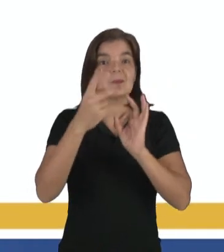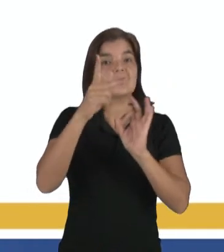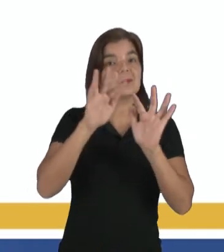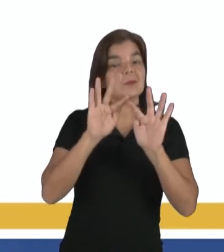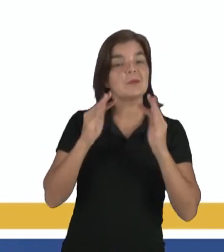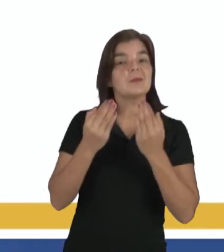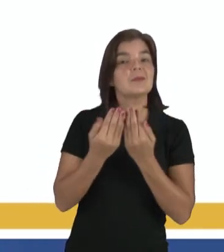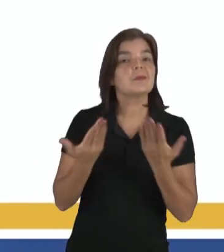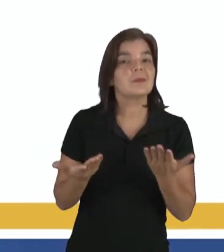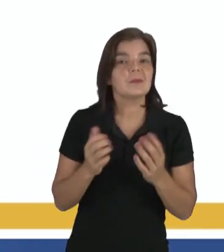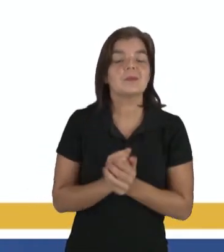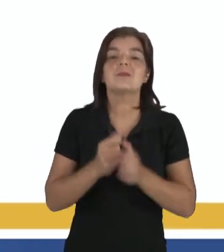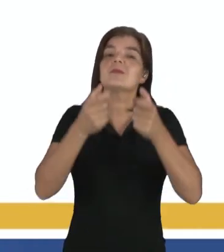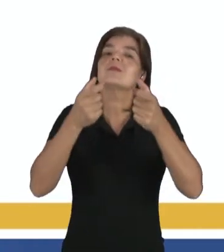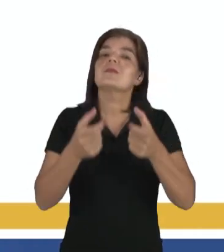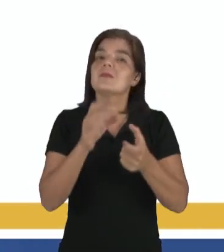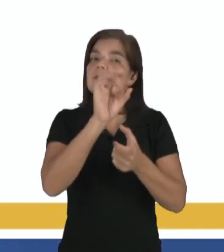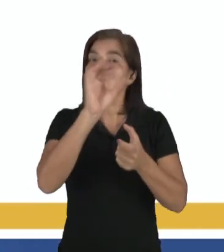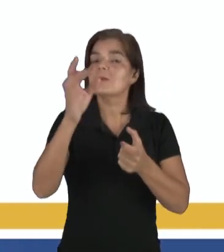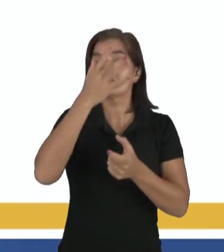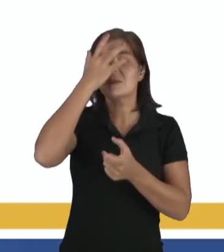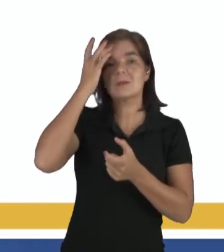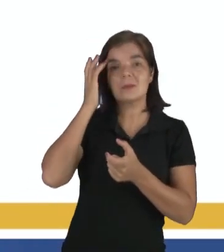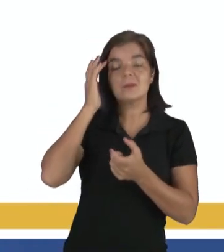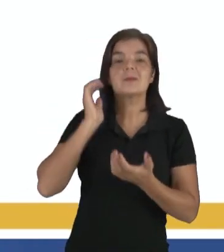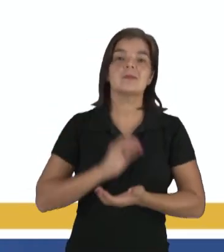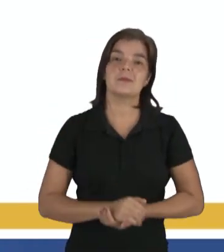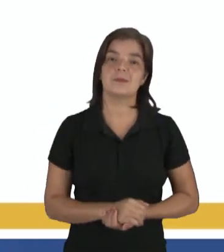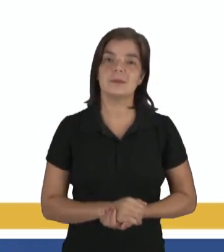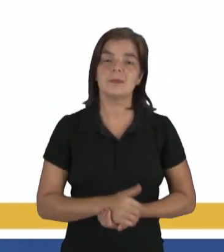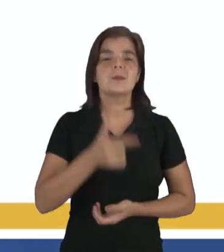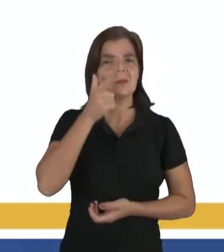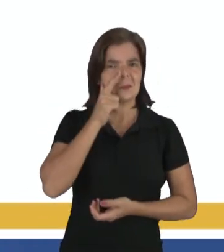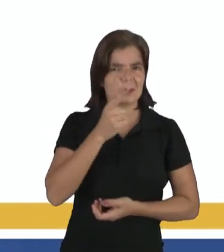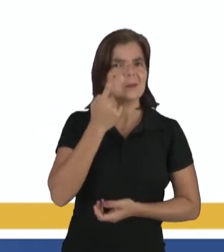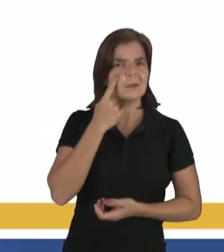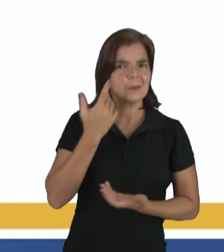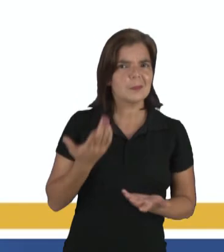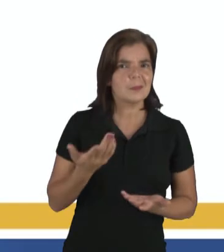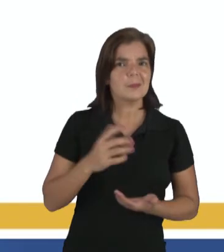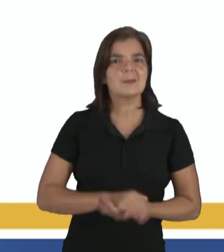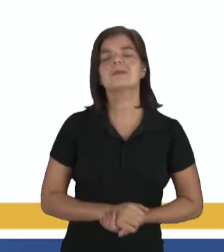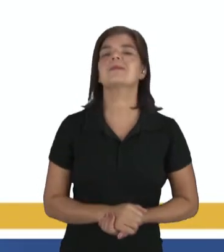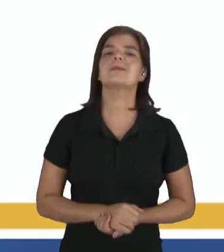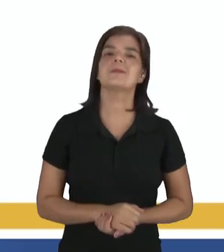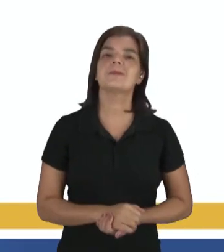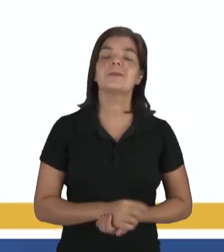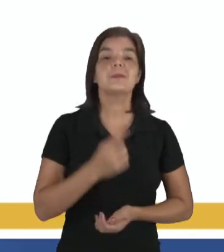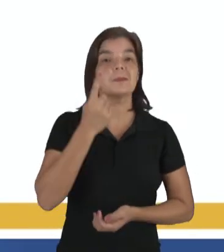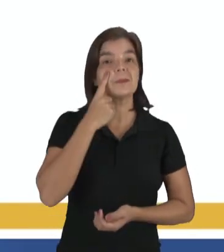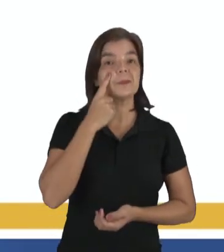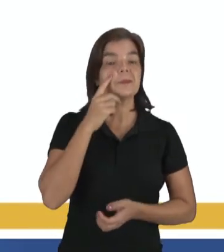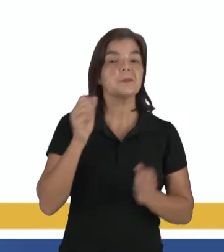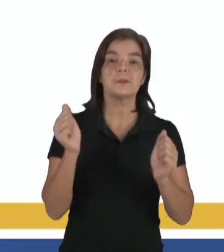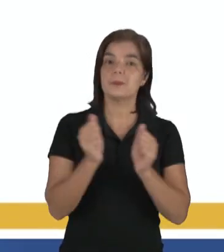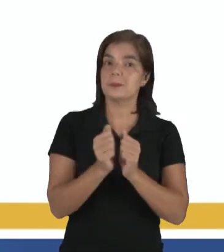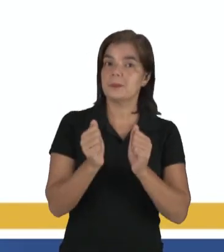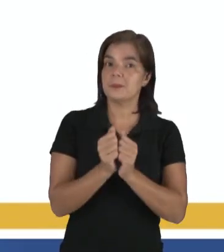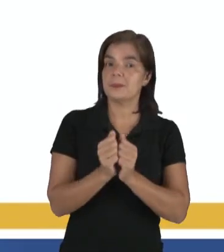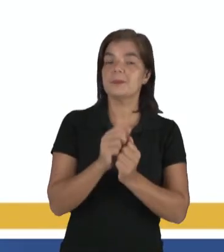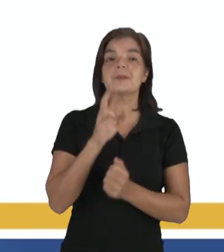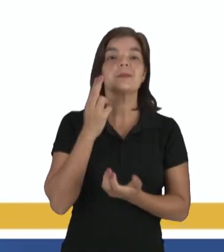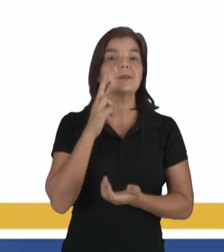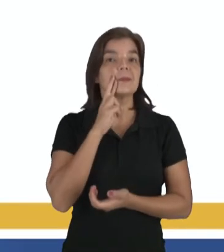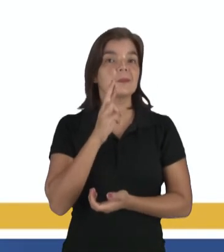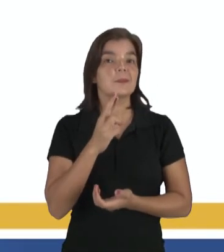dessa família aí onde vai cada pessoa e consegue identificar bom então nós vamos ver juntos então